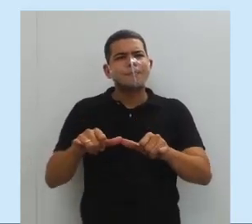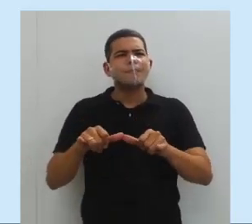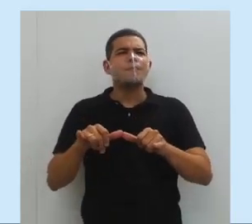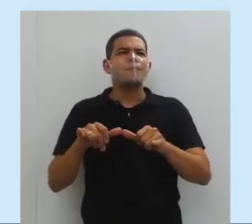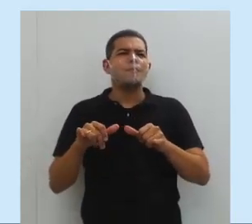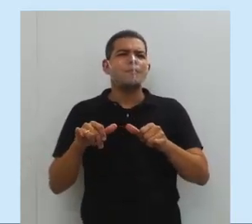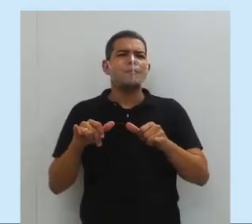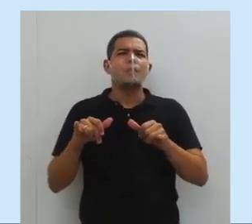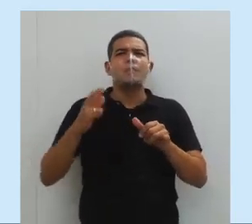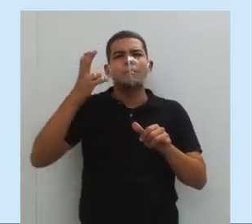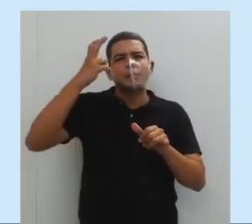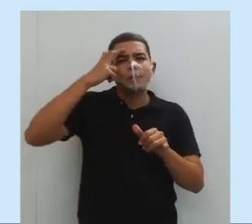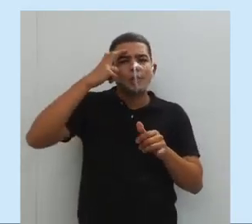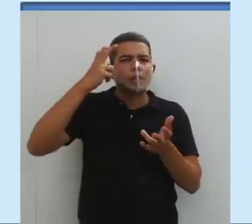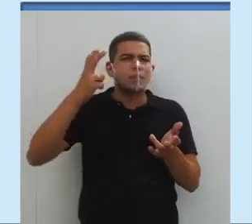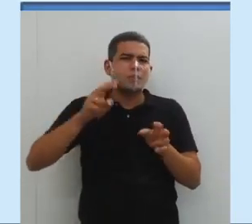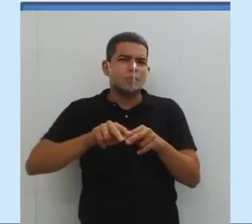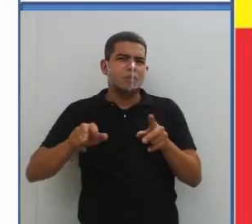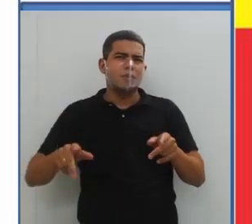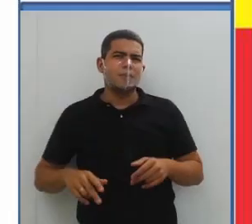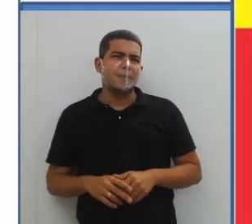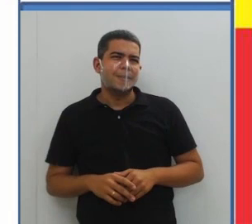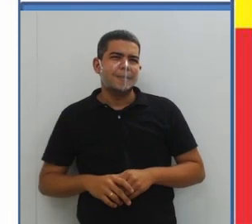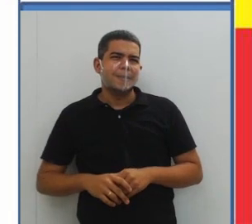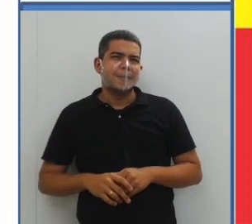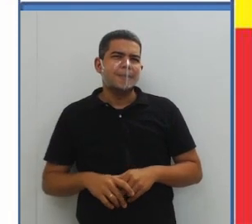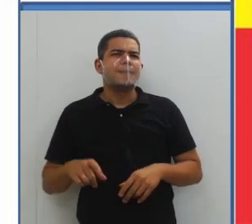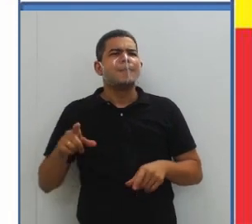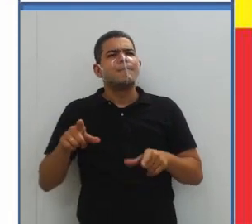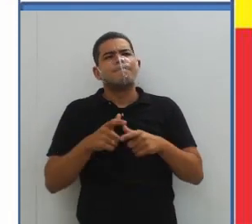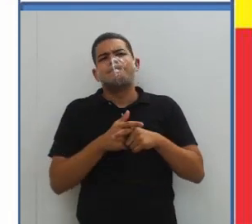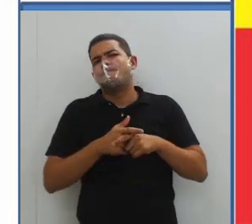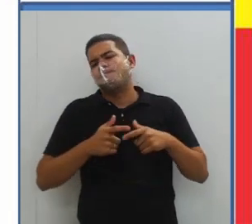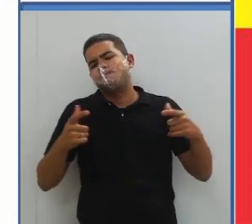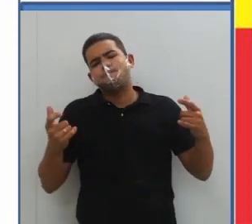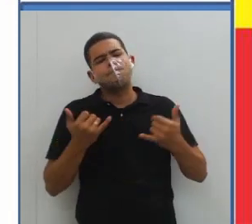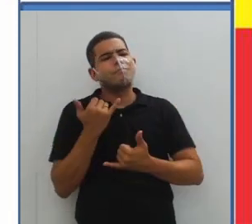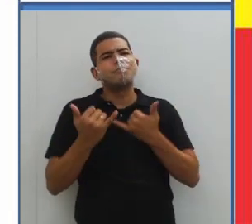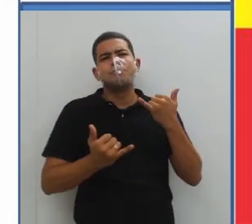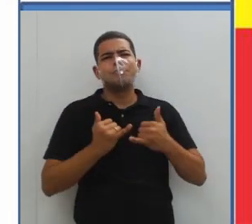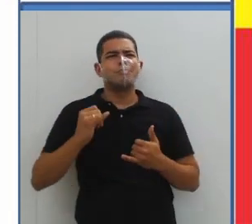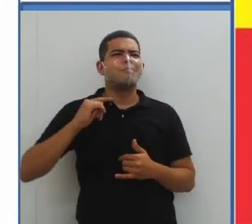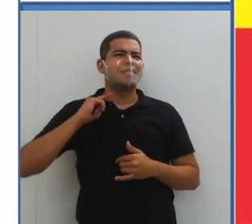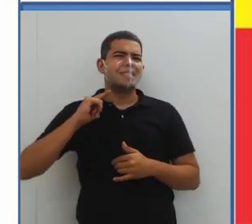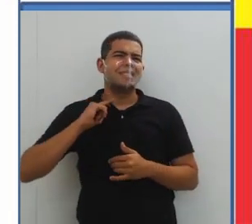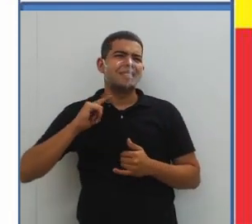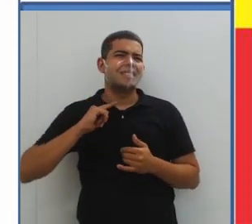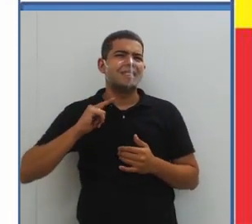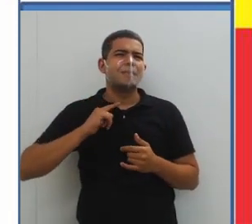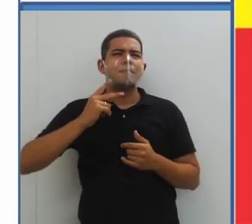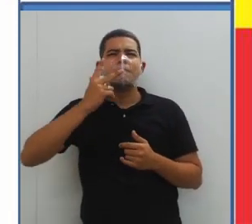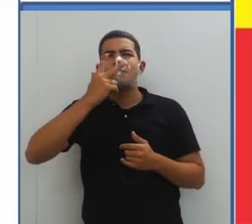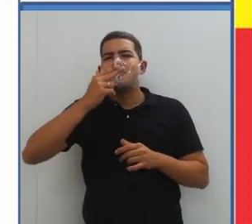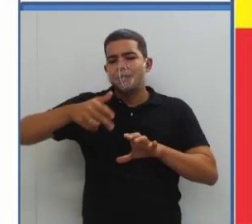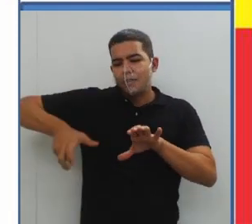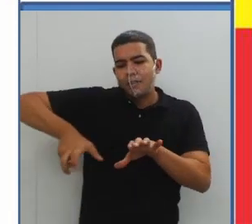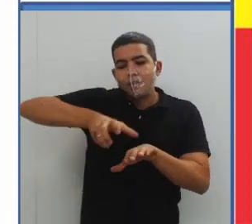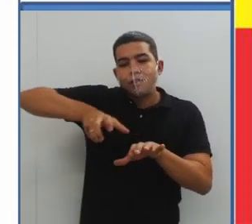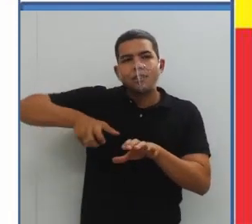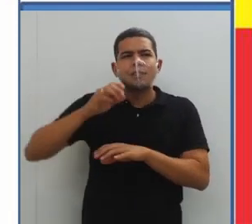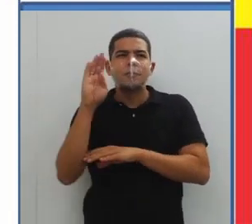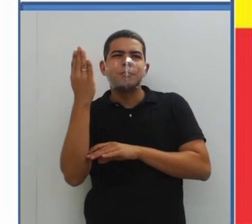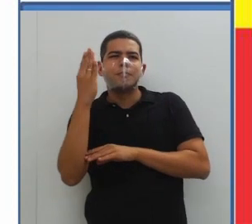né? Mercados culturais, né? É grande a variedade desses brinquedos que vai desde os carrinhos